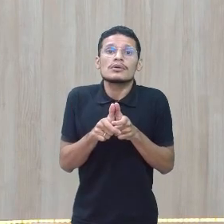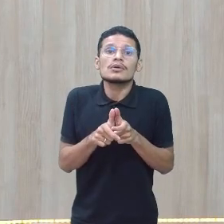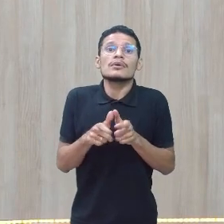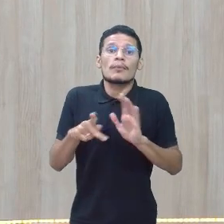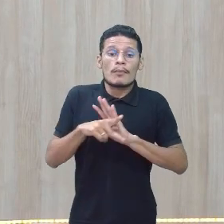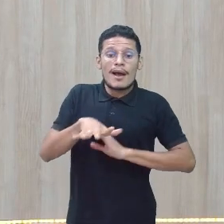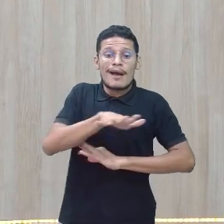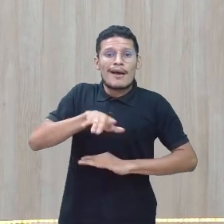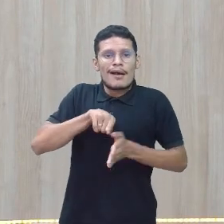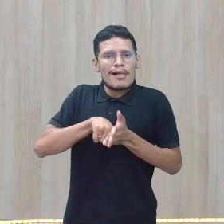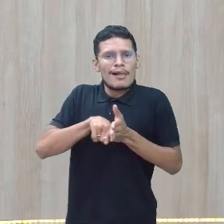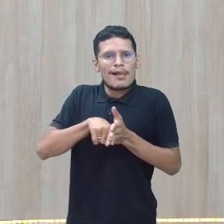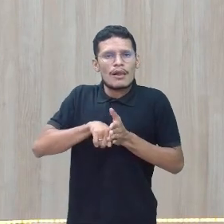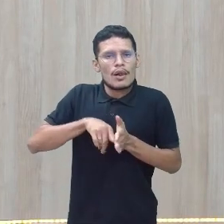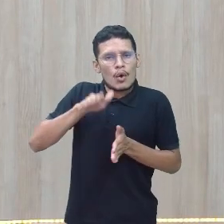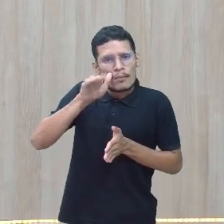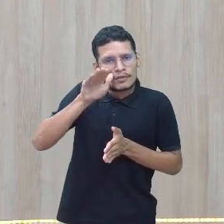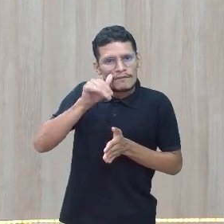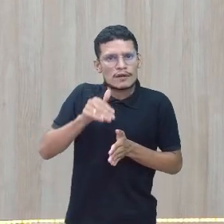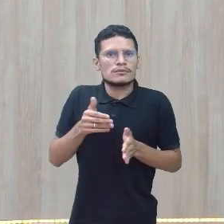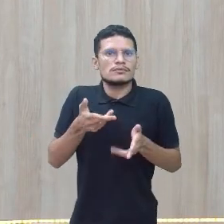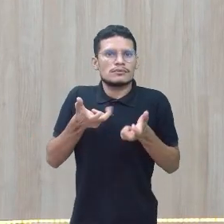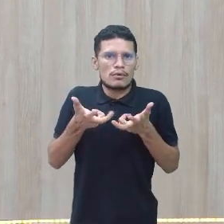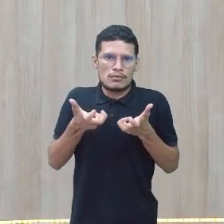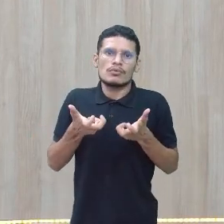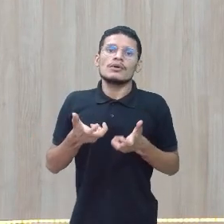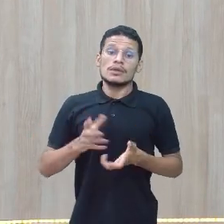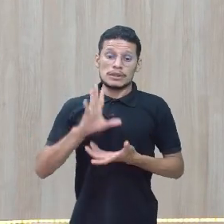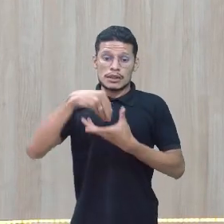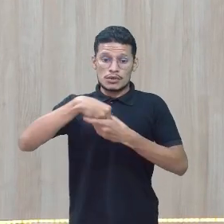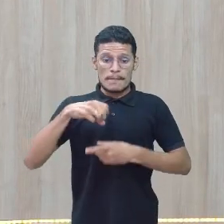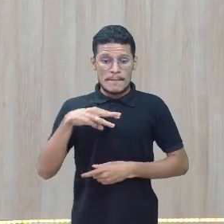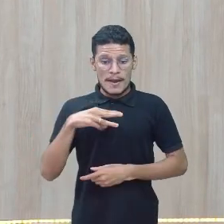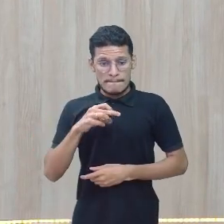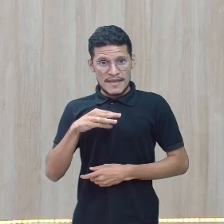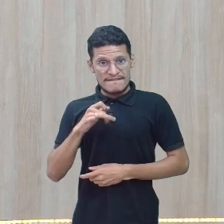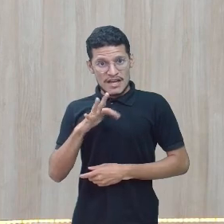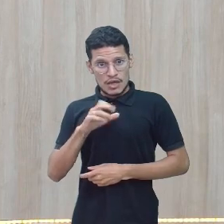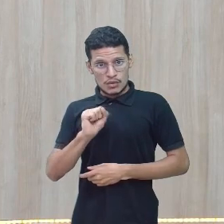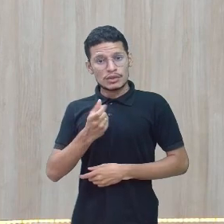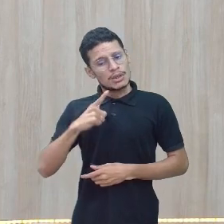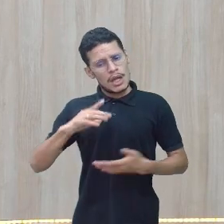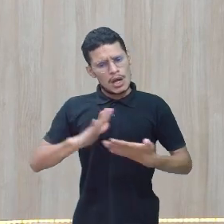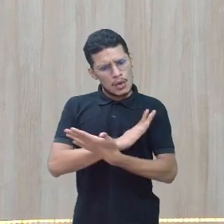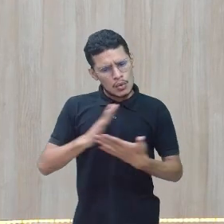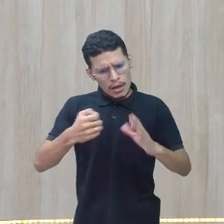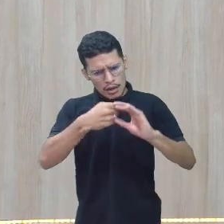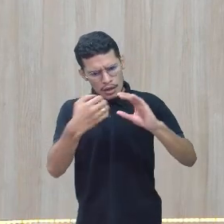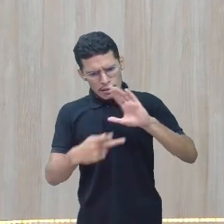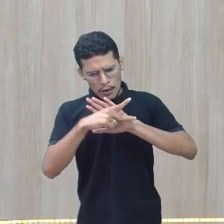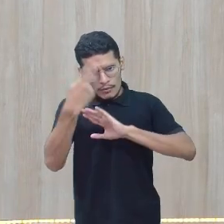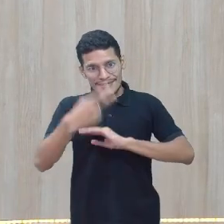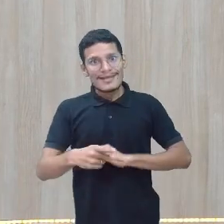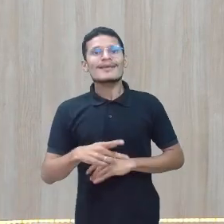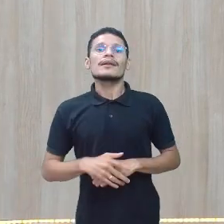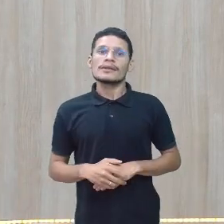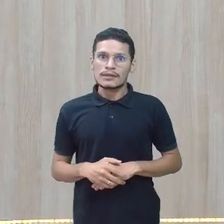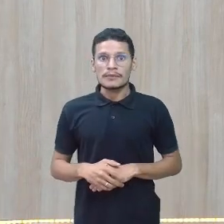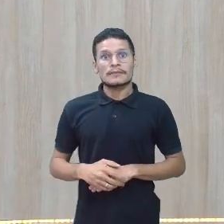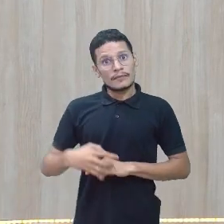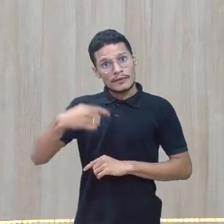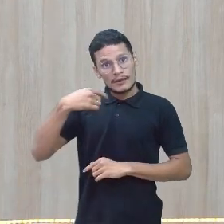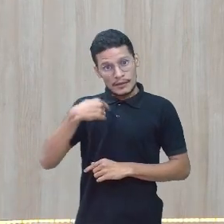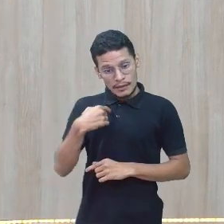nosso campo de observação. Dentro desses mamíferos, por exemplo, eu vou observar alguma característica específica. E